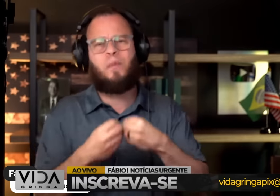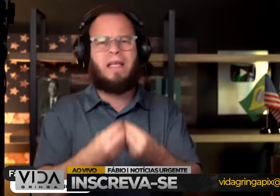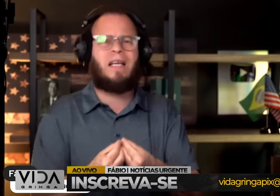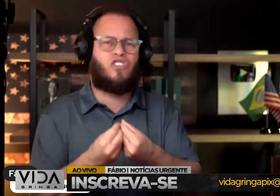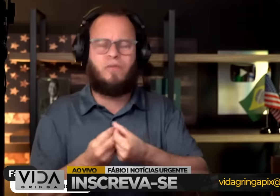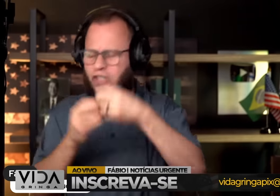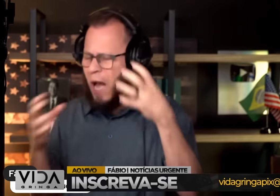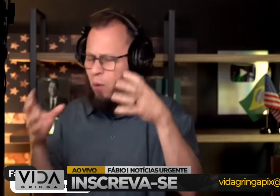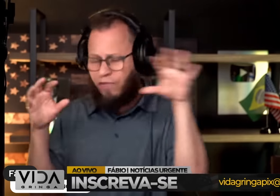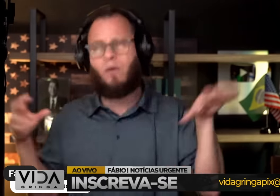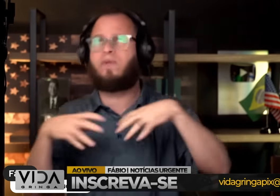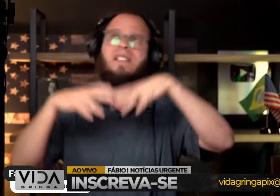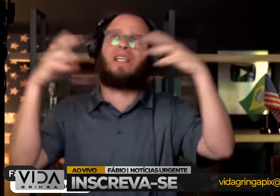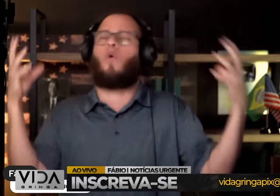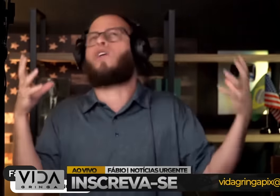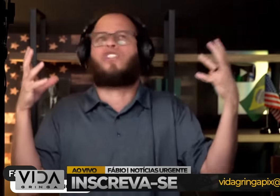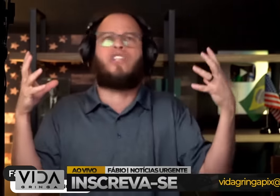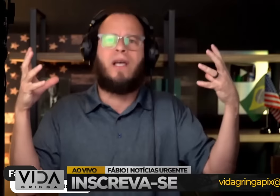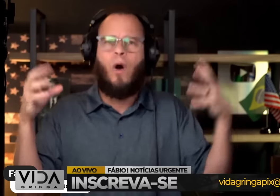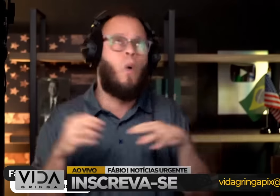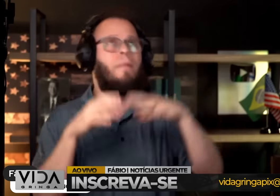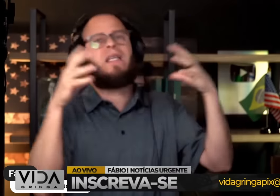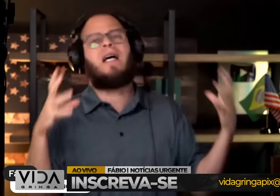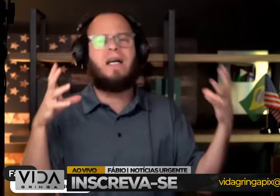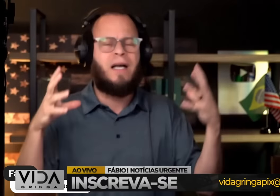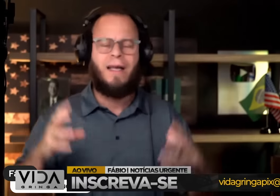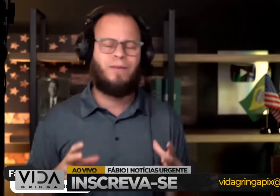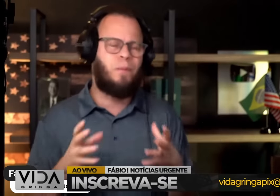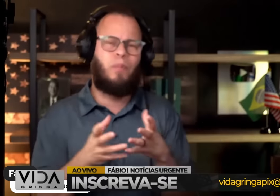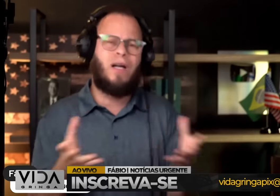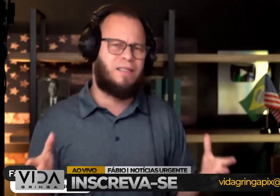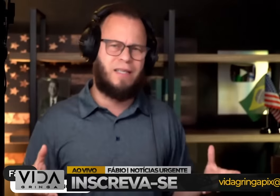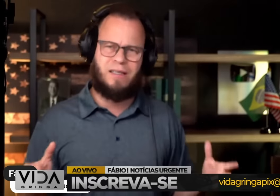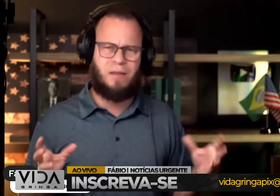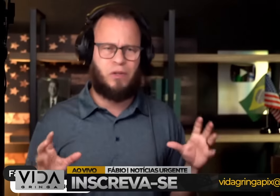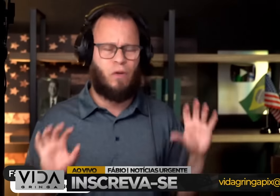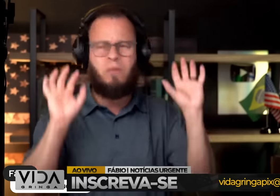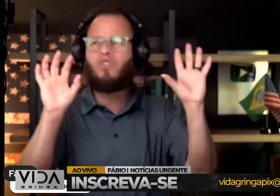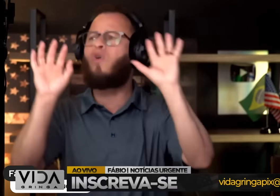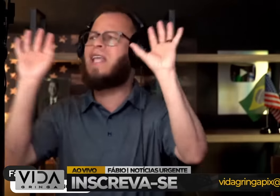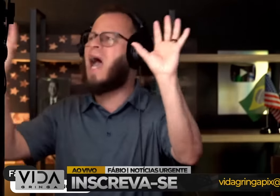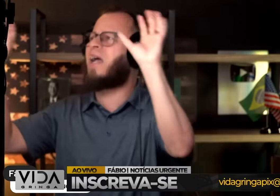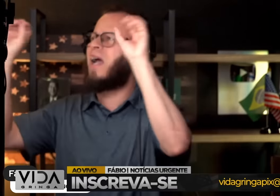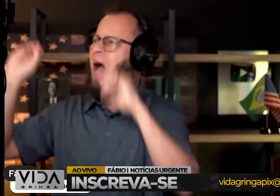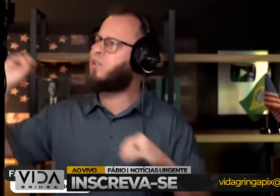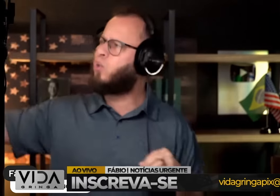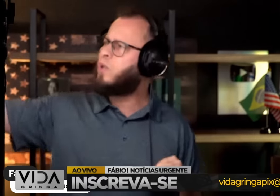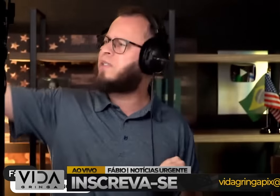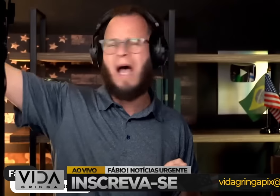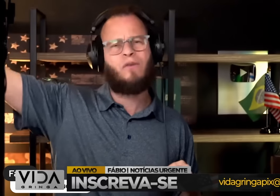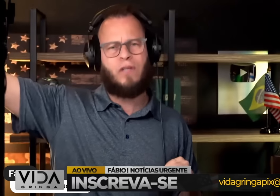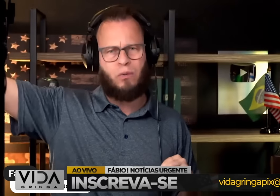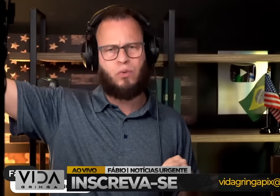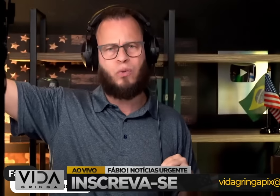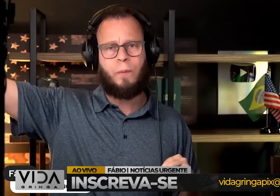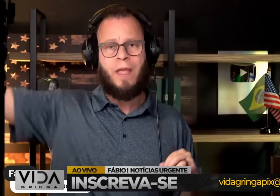expectativa de algo que vai acontecer hoje ou amanhã não pode ser assim pessoal vamos olhar a luz lá